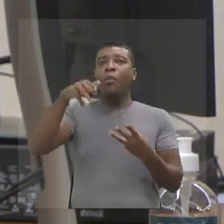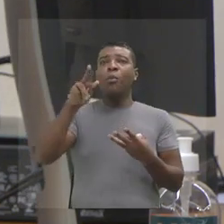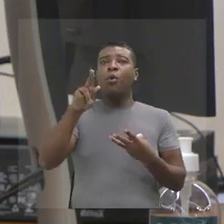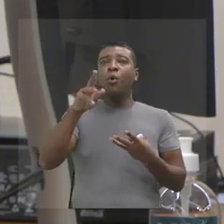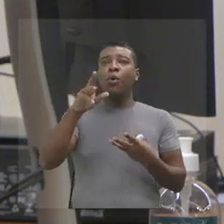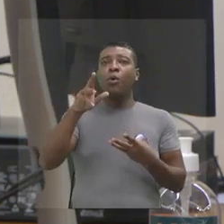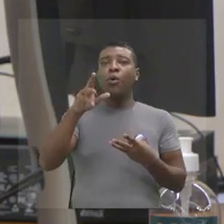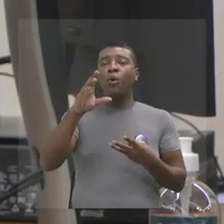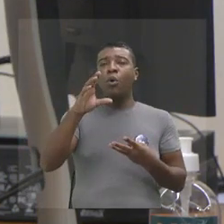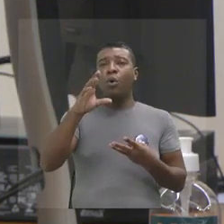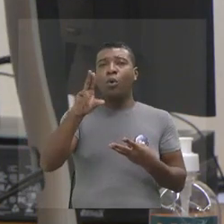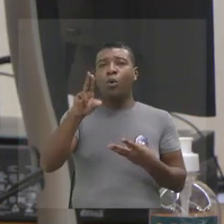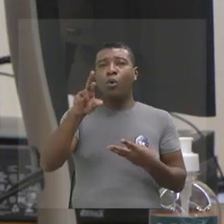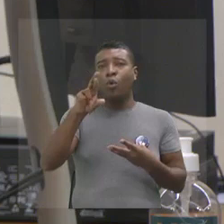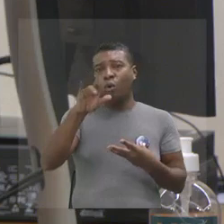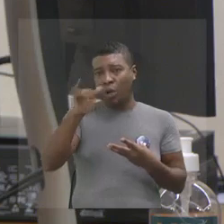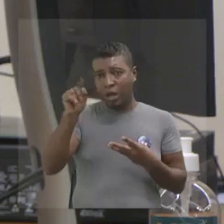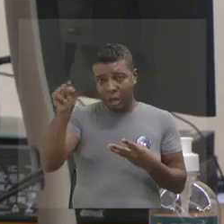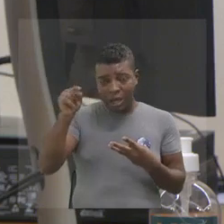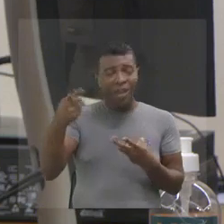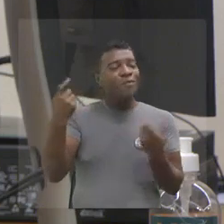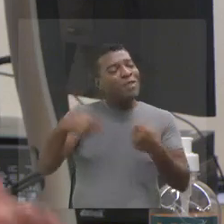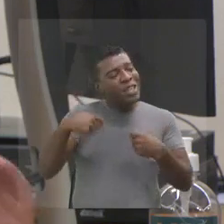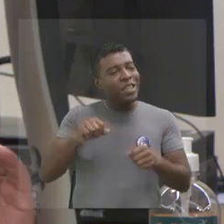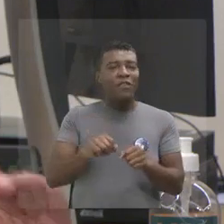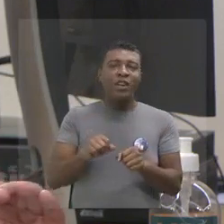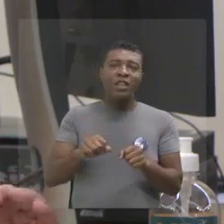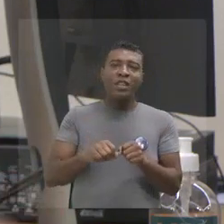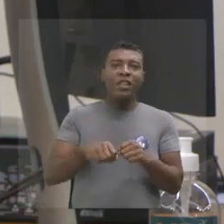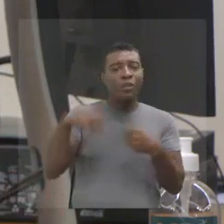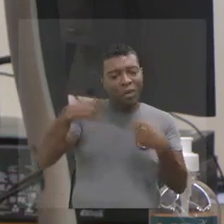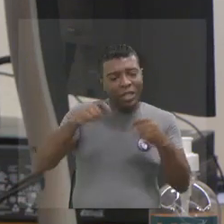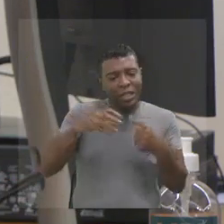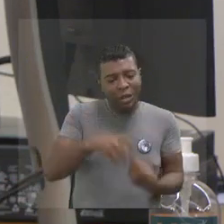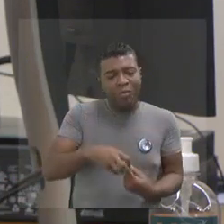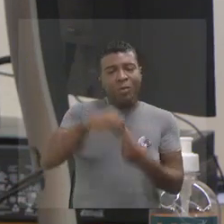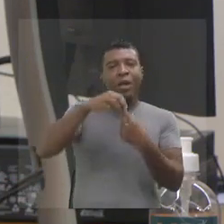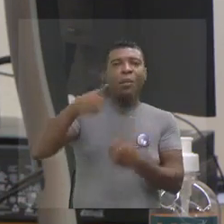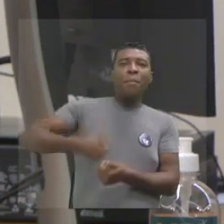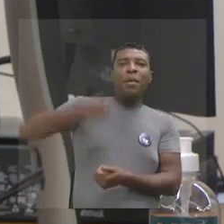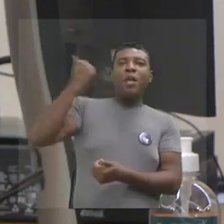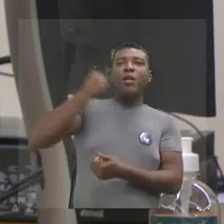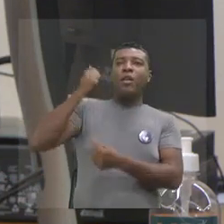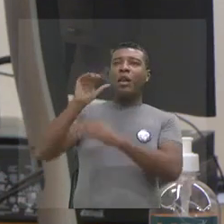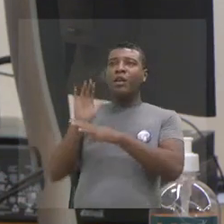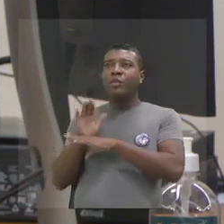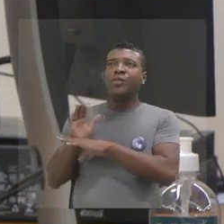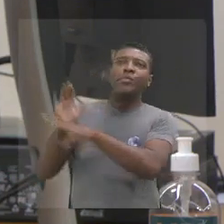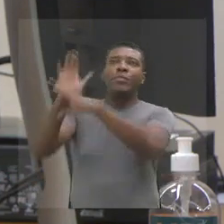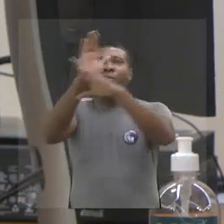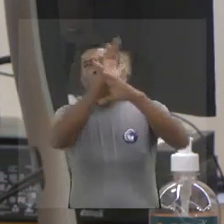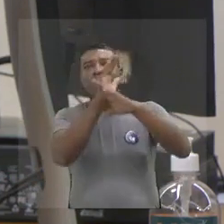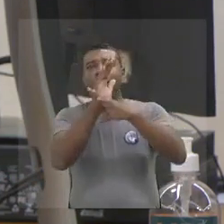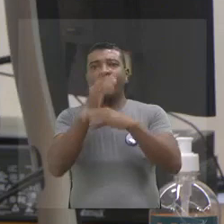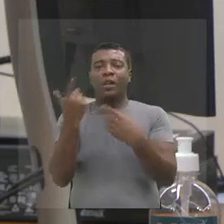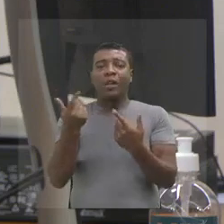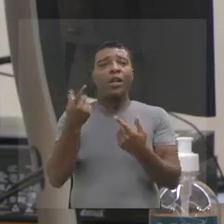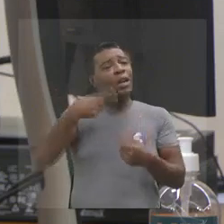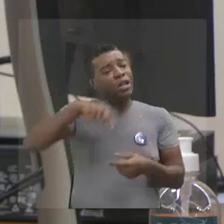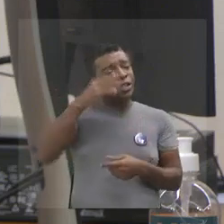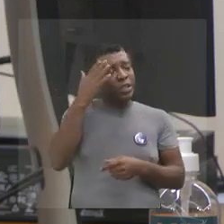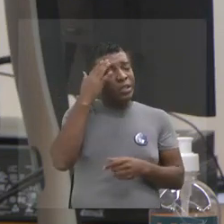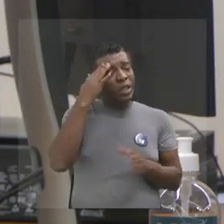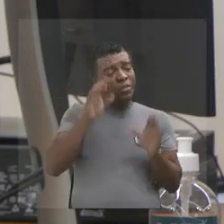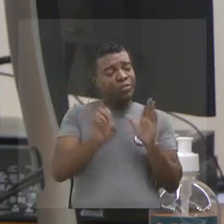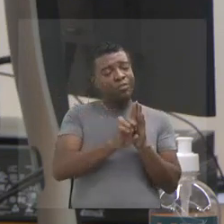muita idade de ser feito naquela região para empatar com o resto e a gente sabe que os editais sempre